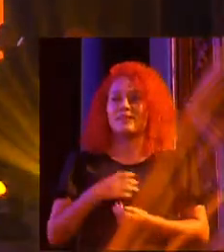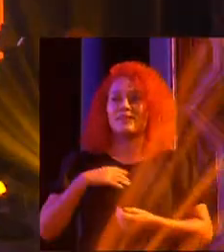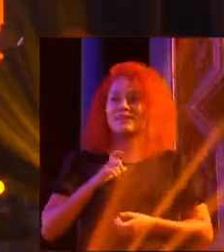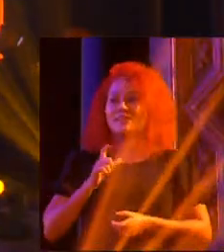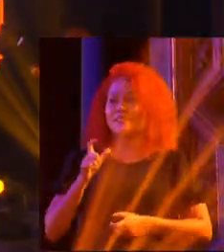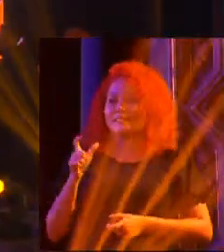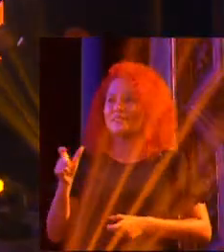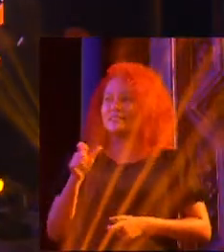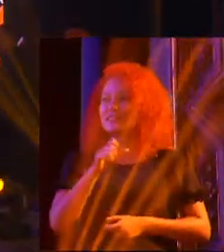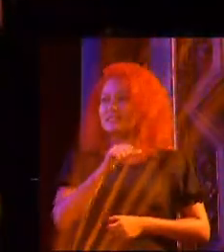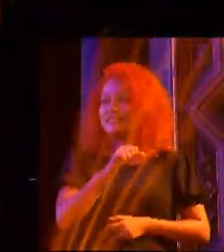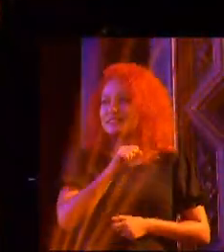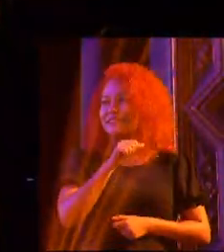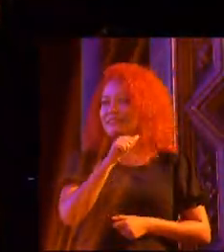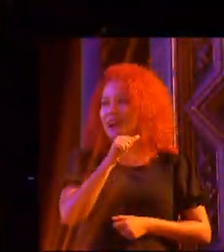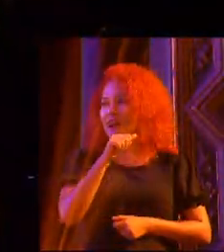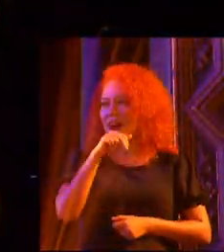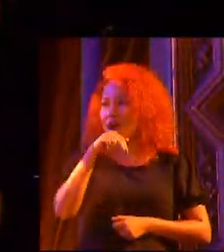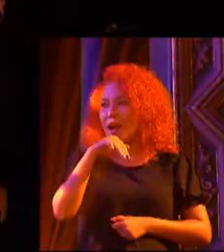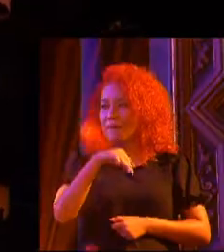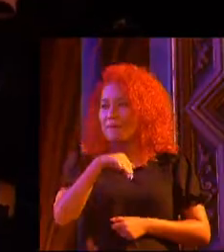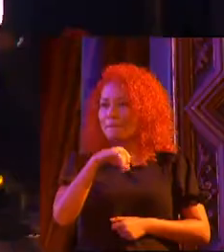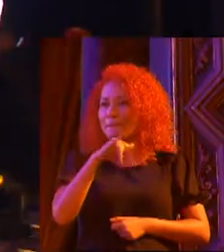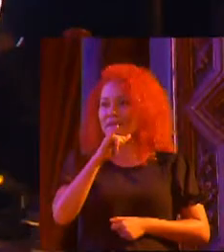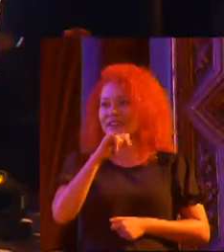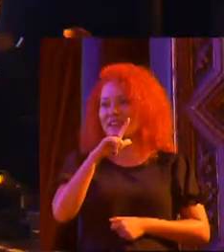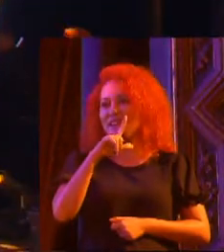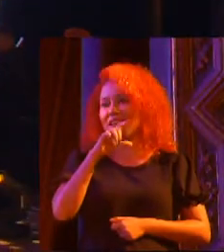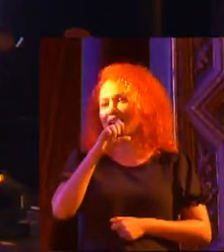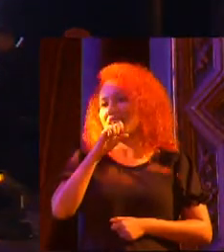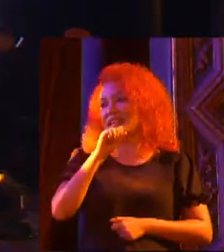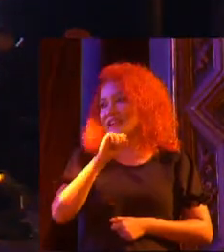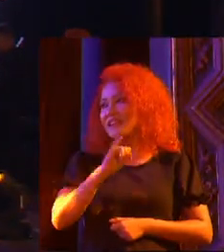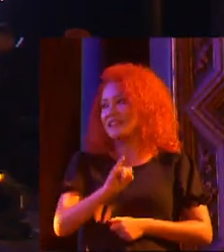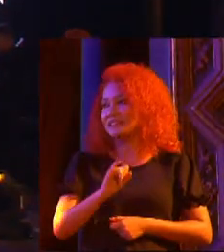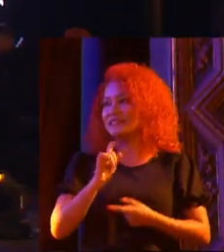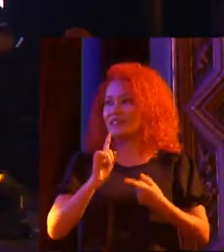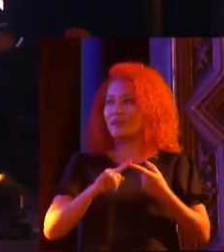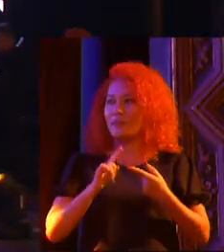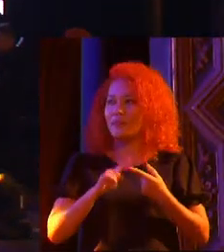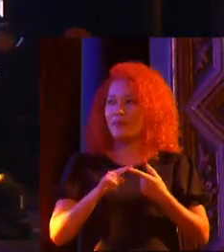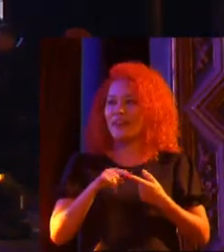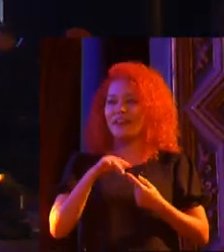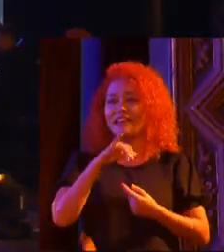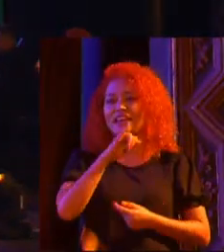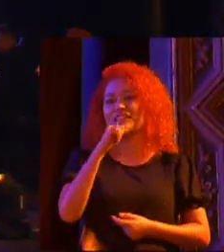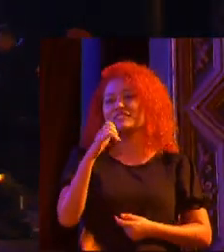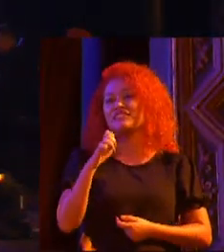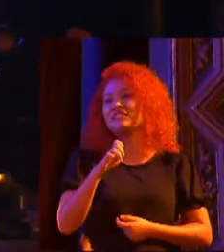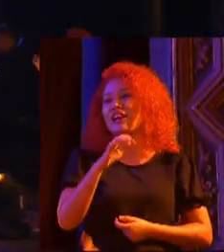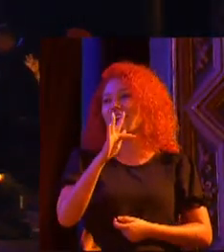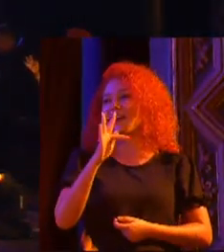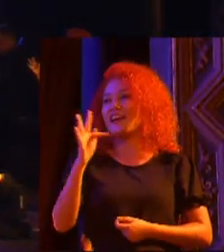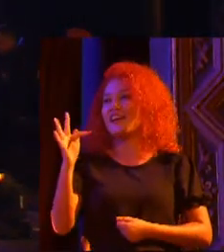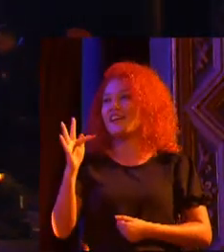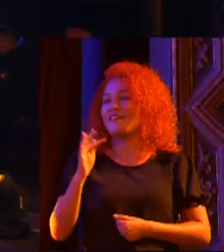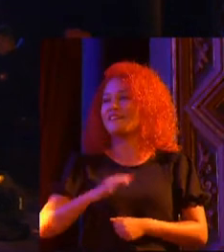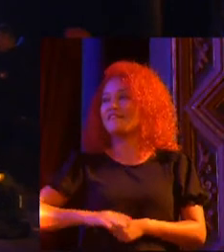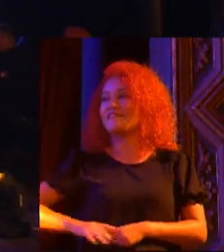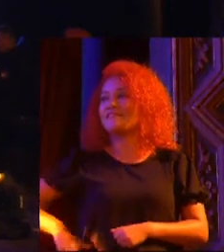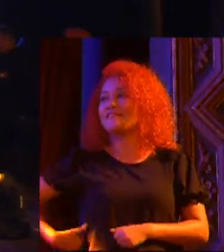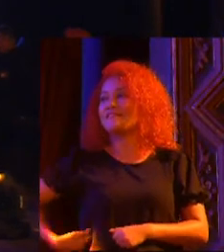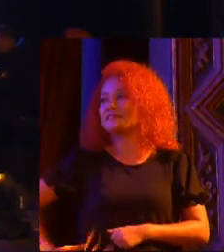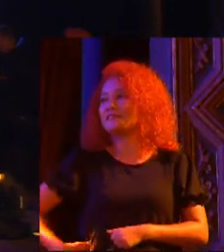cantora Sam Liss e o ator e cantor Jeff Moraes. Ah, meu Deus,